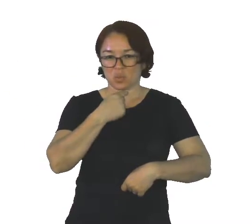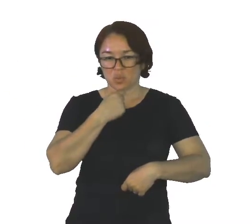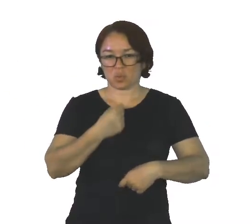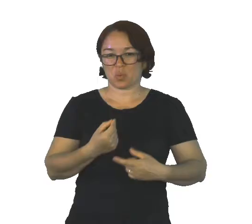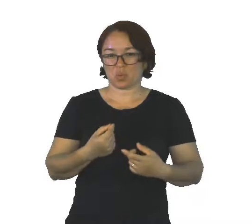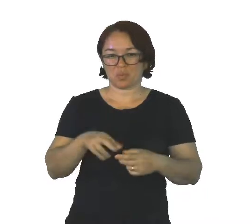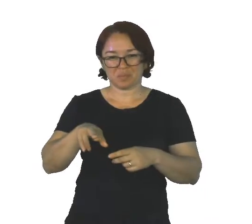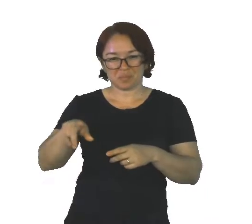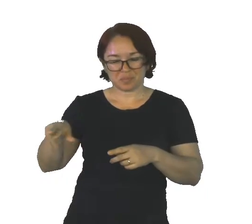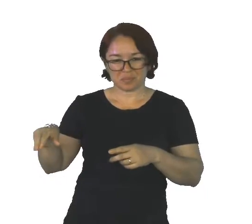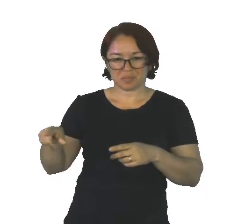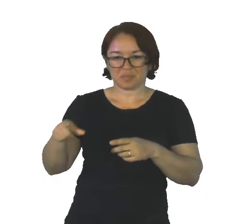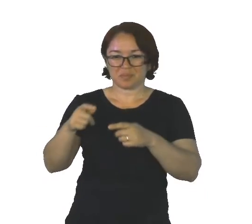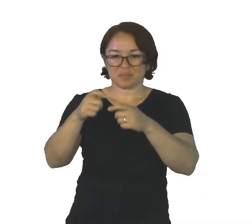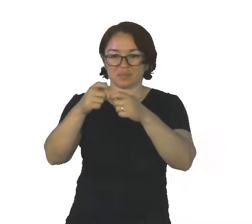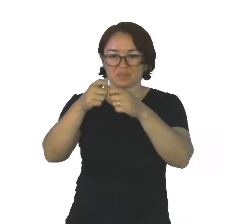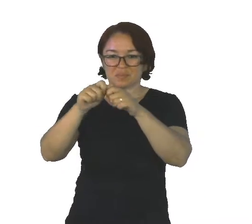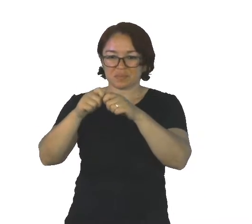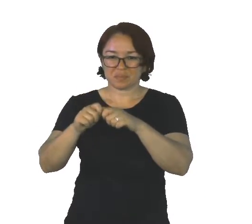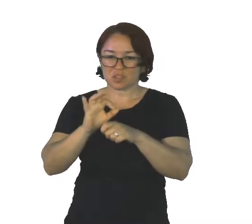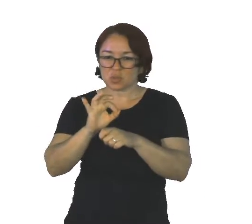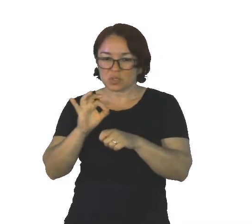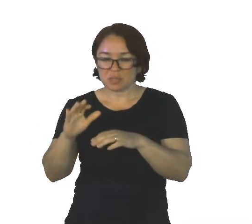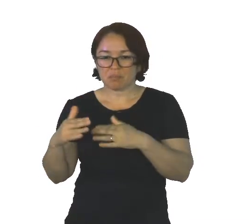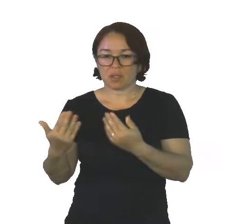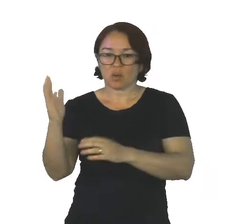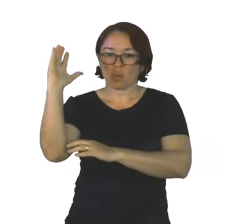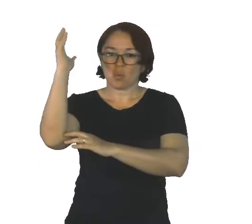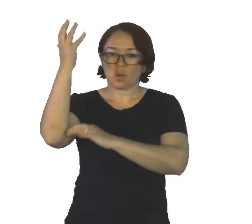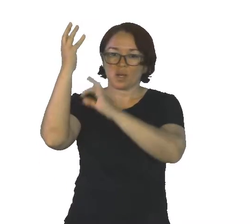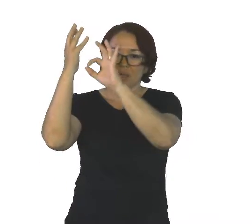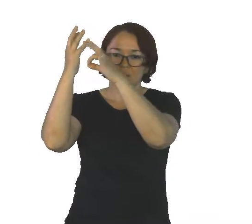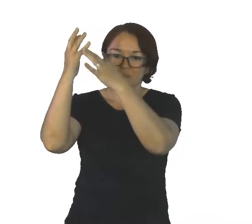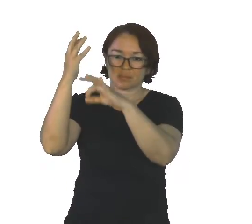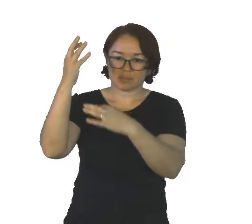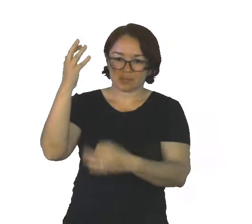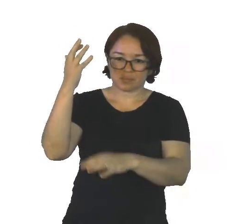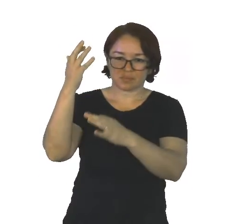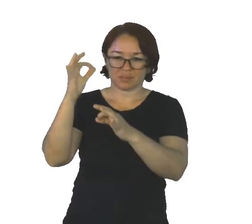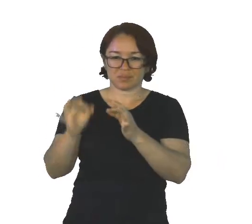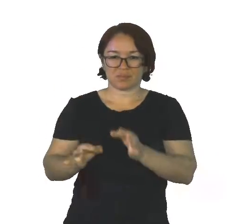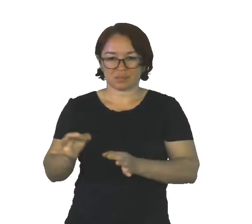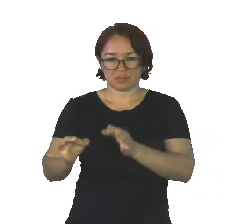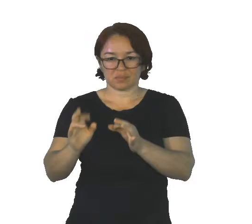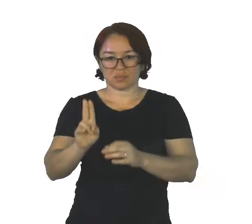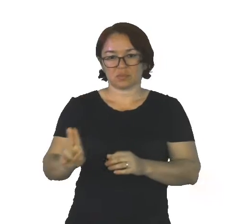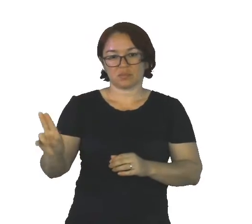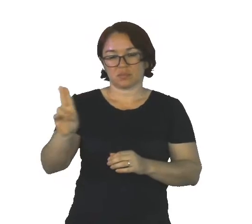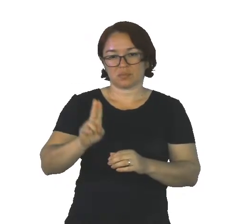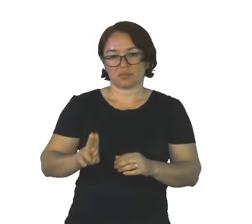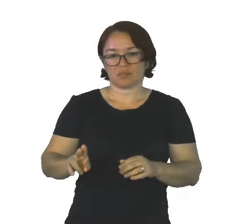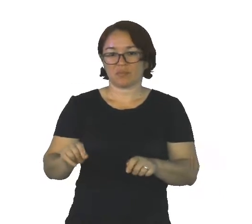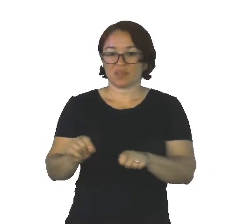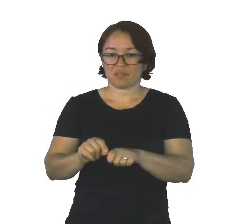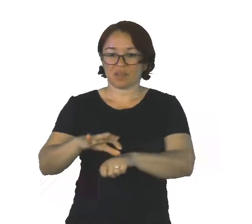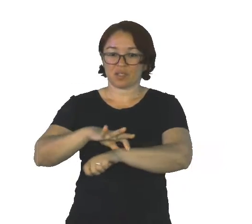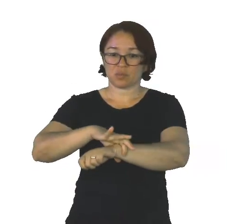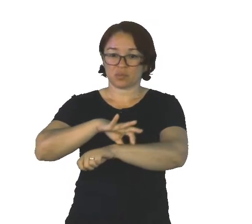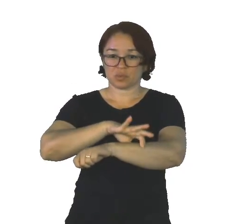sementes de frutas. Hoje, os índios as utilizam para confeccionar até bolsas e pulseiras.